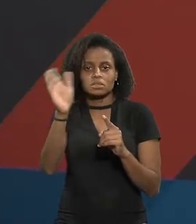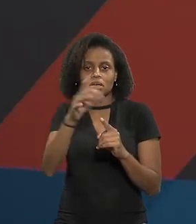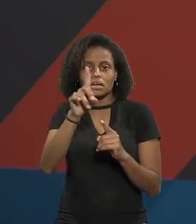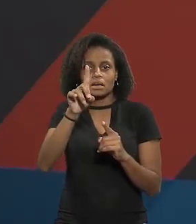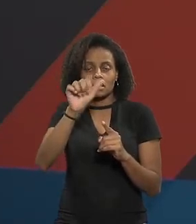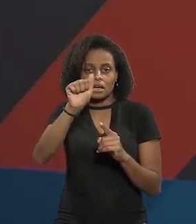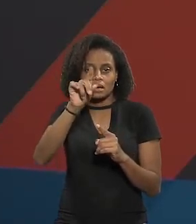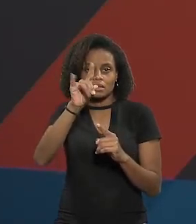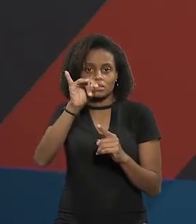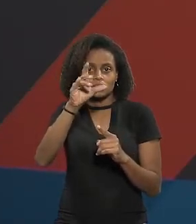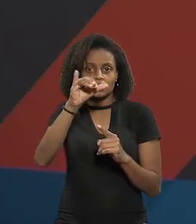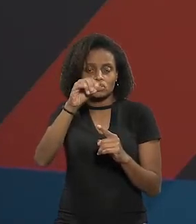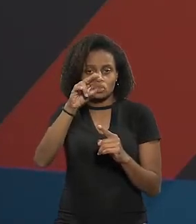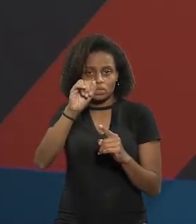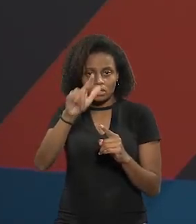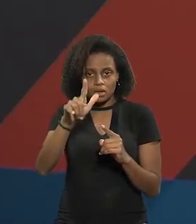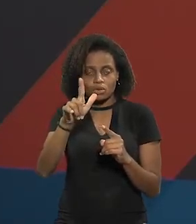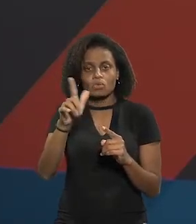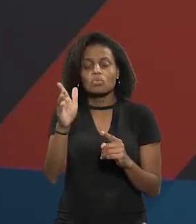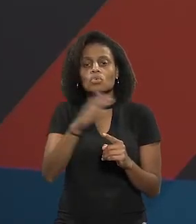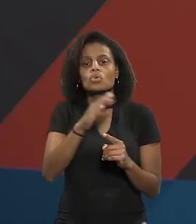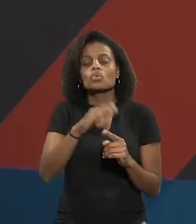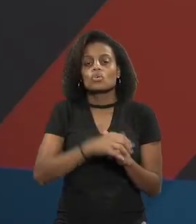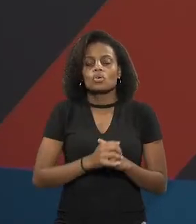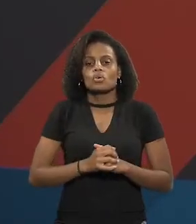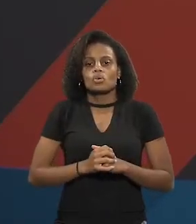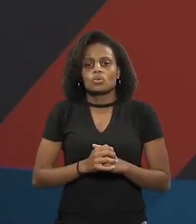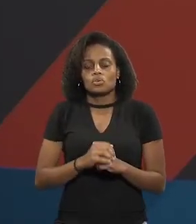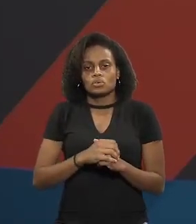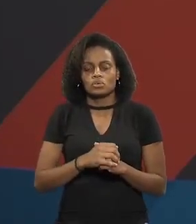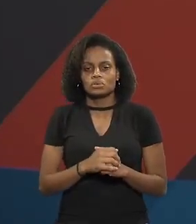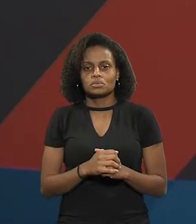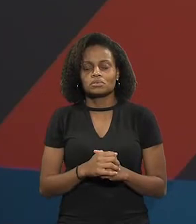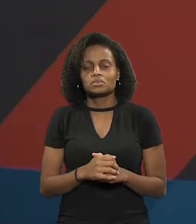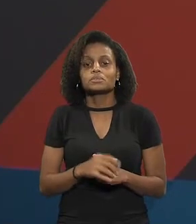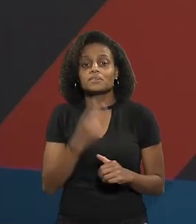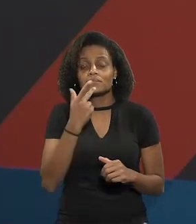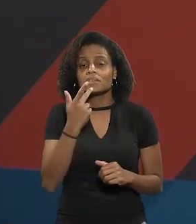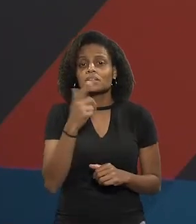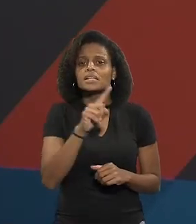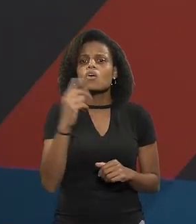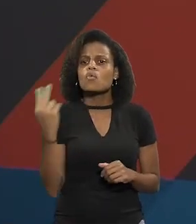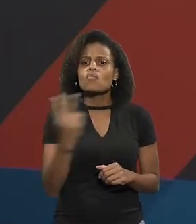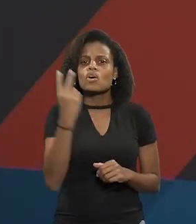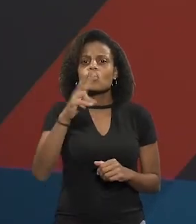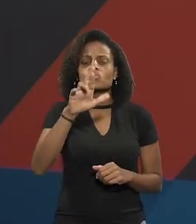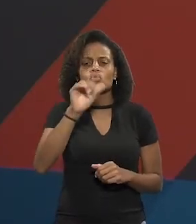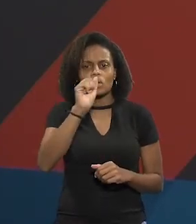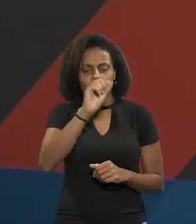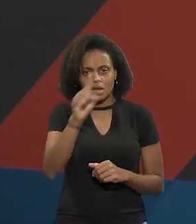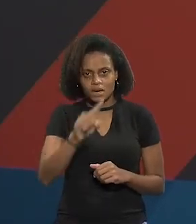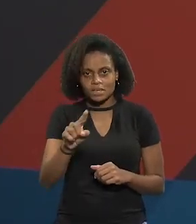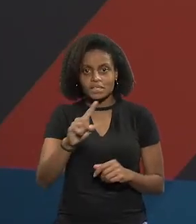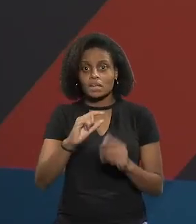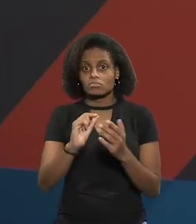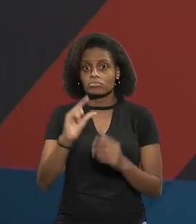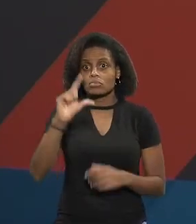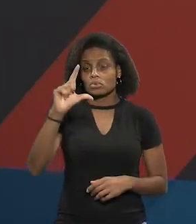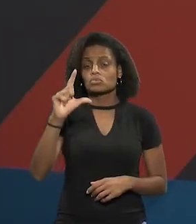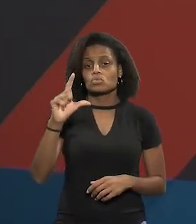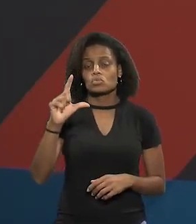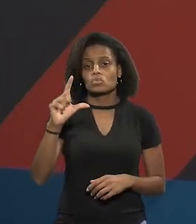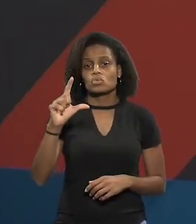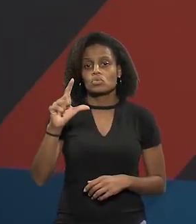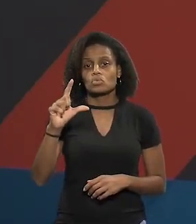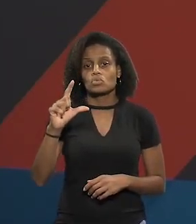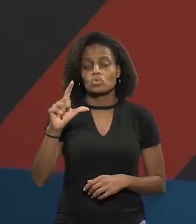dos policiais militares. Recentemente nós tivemos informações de que o valor do RAS já recebeu um aumento, que era uma questão que o